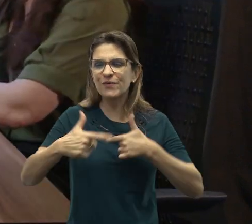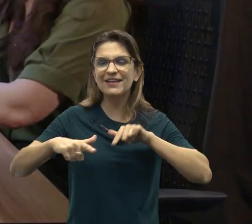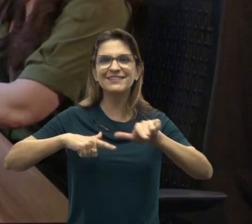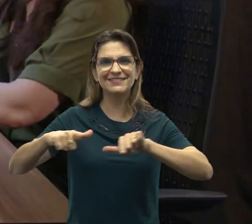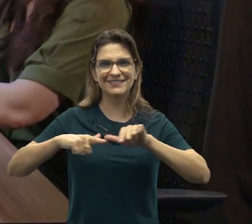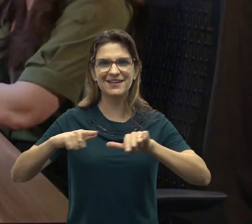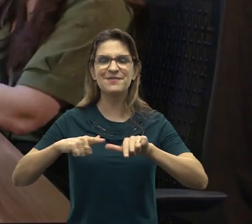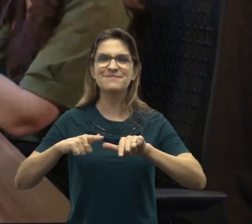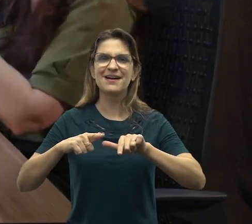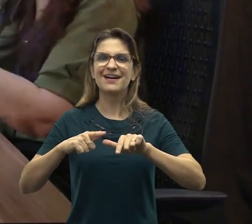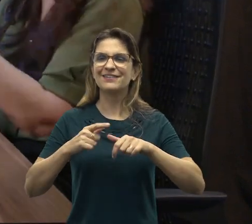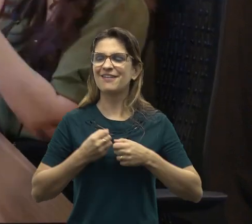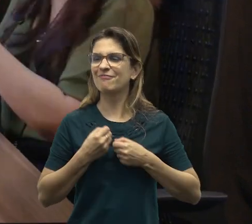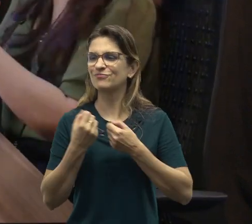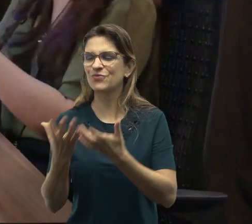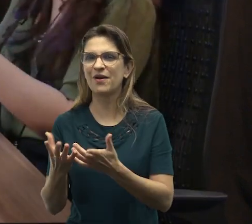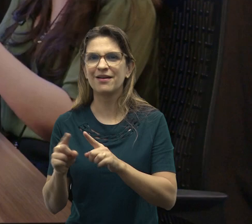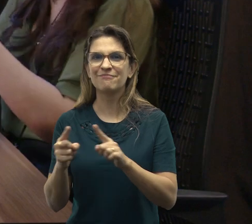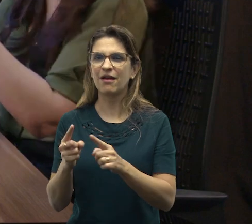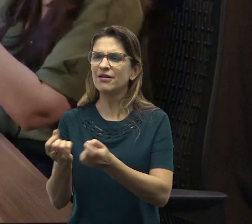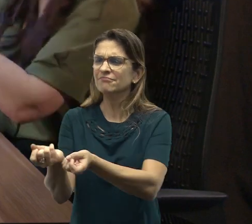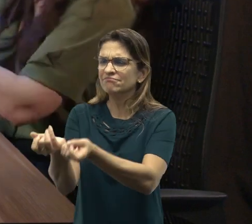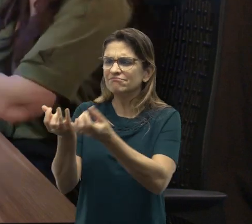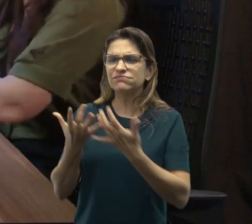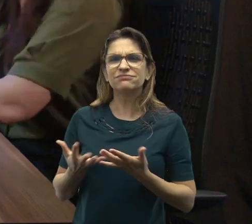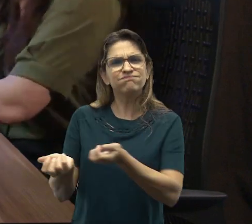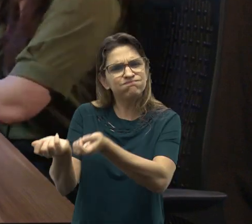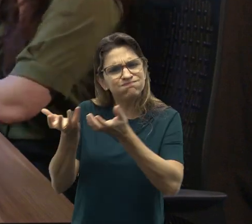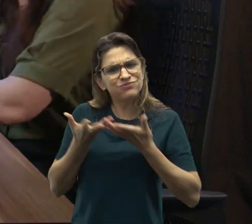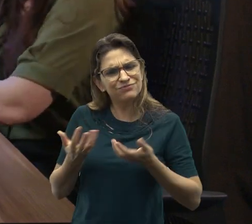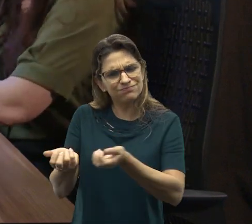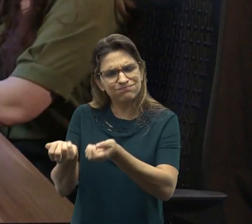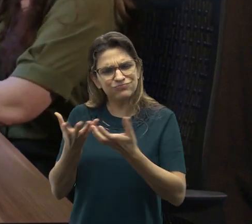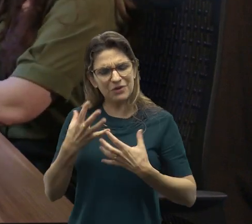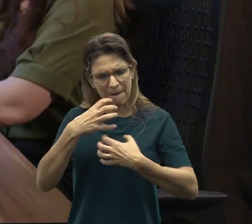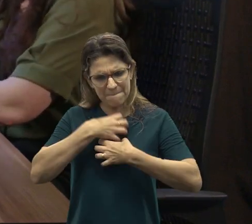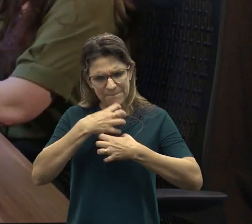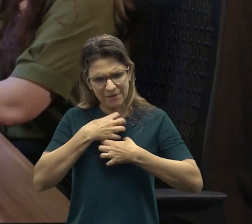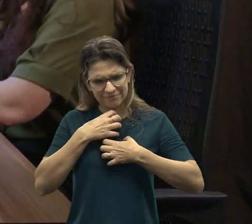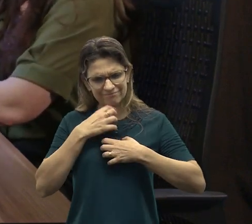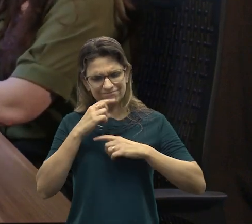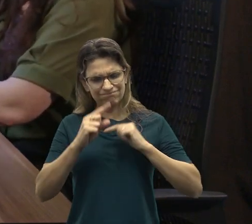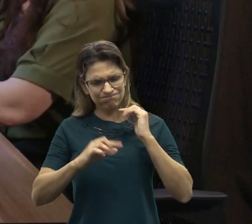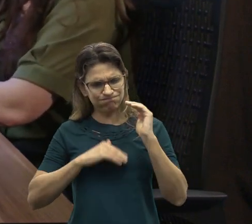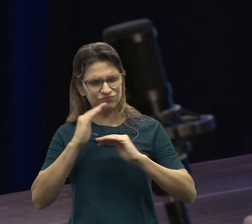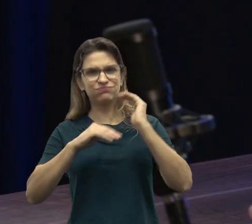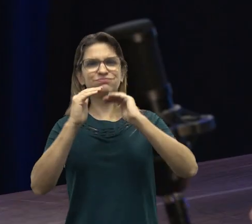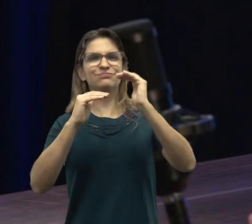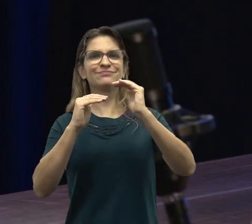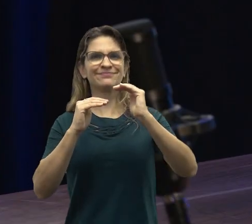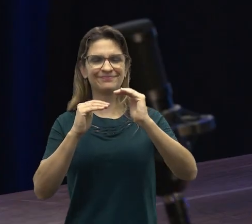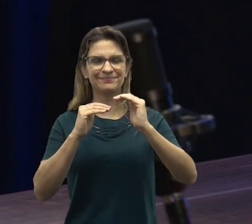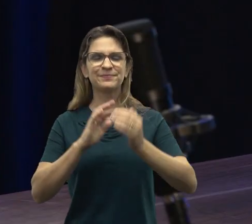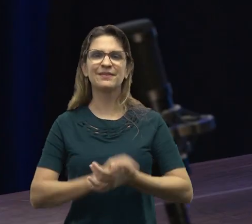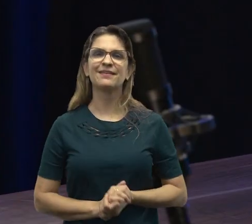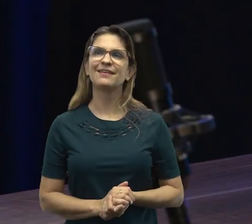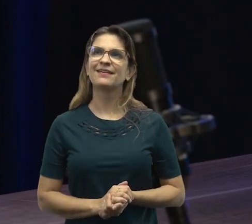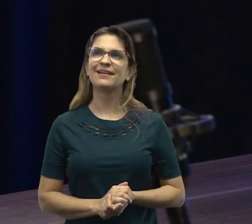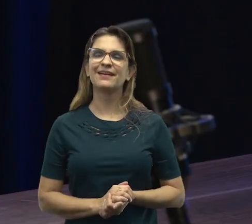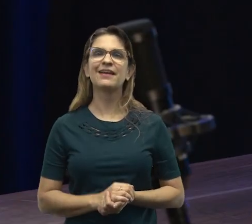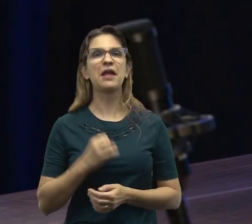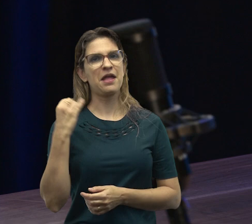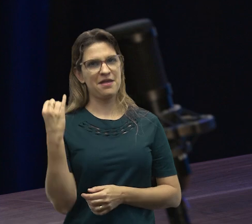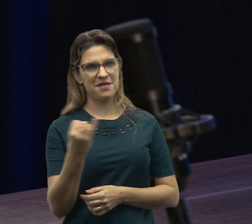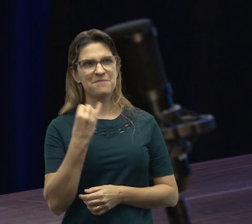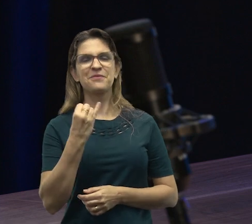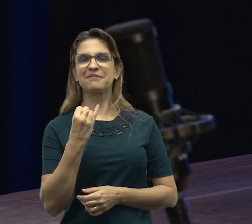dúvida. Né? Vem com muito mais aprendizado do que deixa algo ali, né? Sem dúvida, sem dúvida. É algo realmente fascinante e